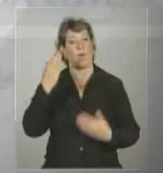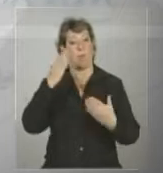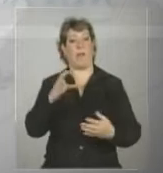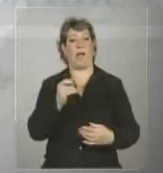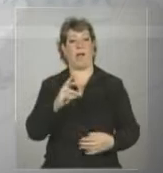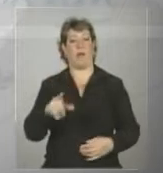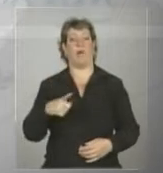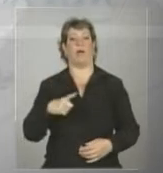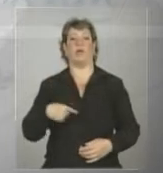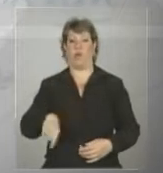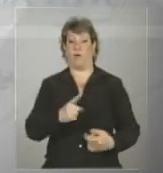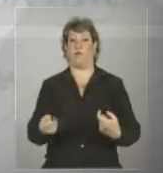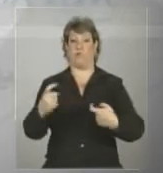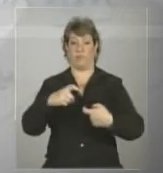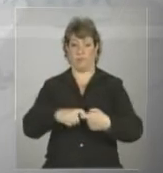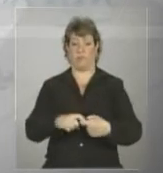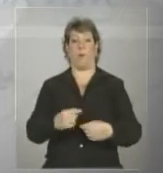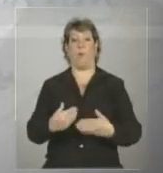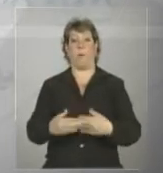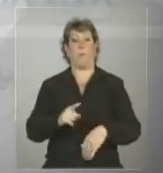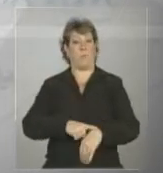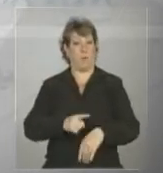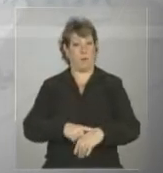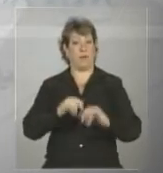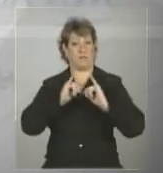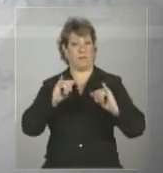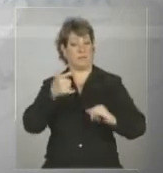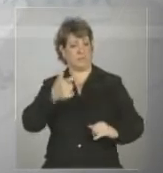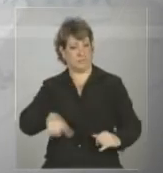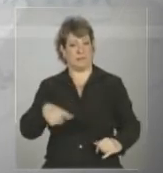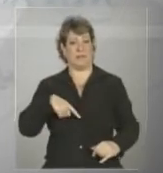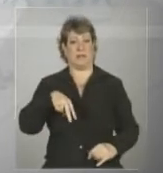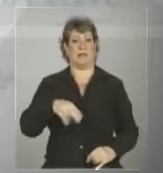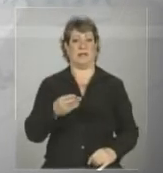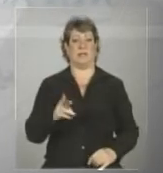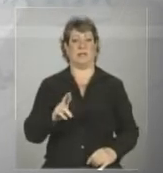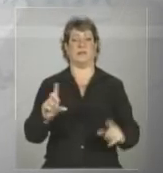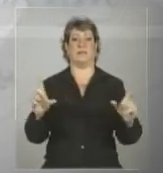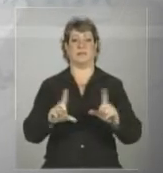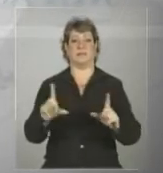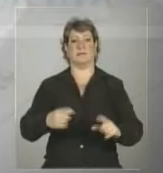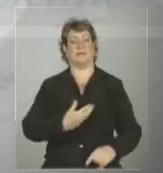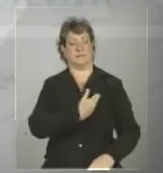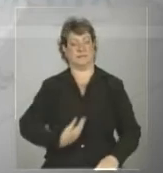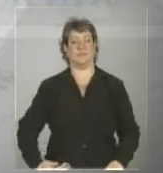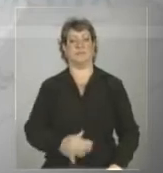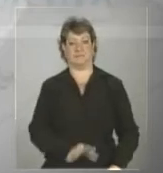Obrigada, Carol. E nós podemos voltar a qualquer momento com outras informações.